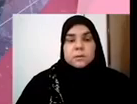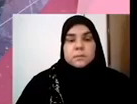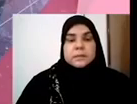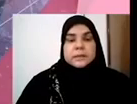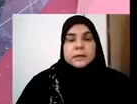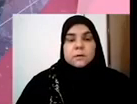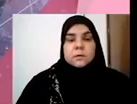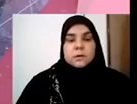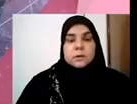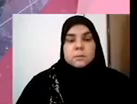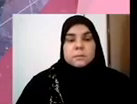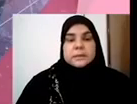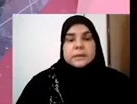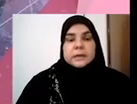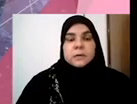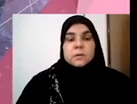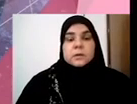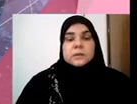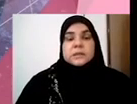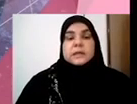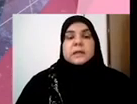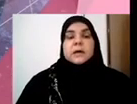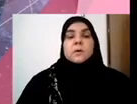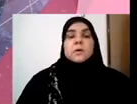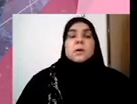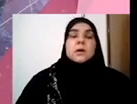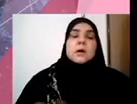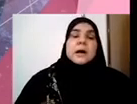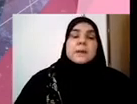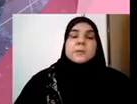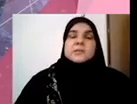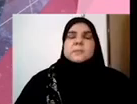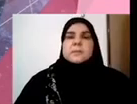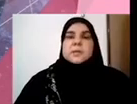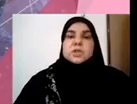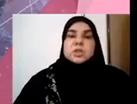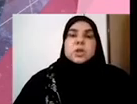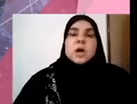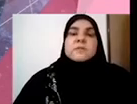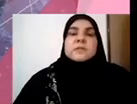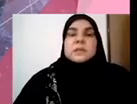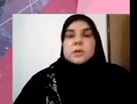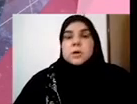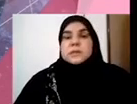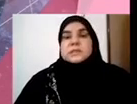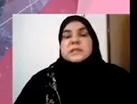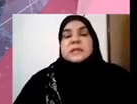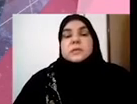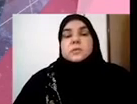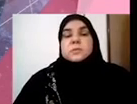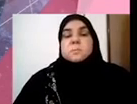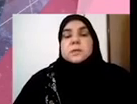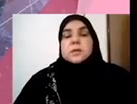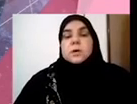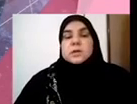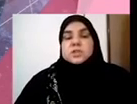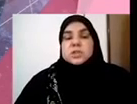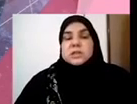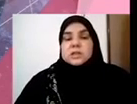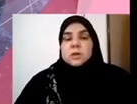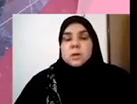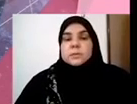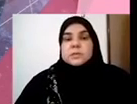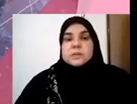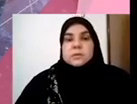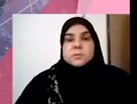1000, milhão, bilhão, trilhão. Aproximadamente 9 trilhões e 500 bilhões